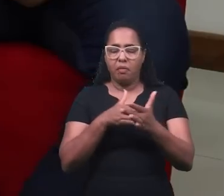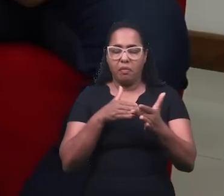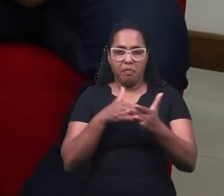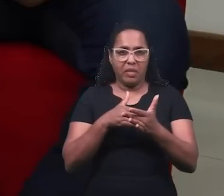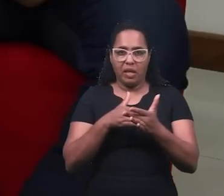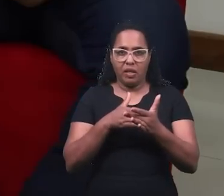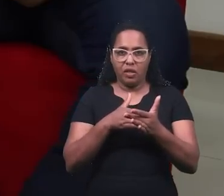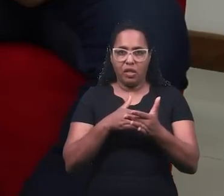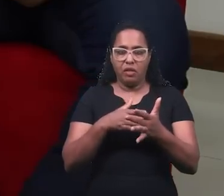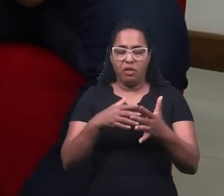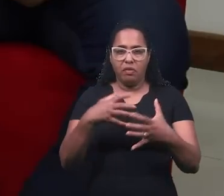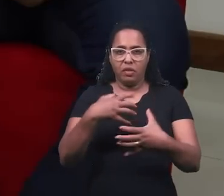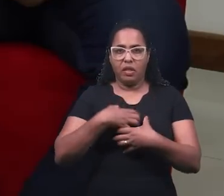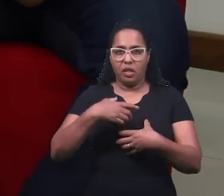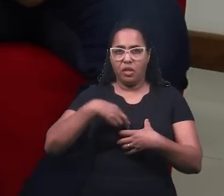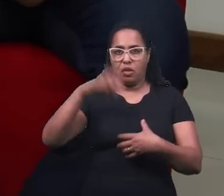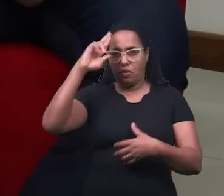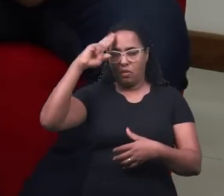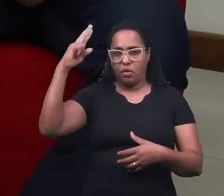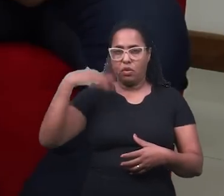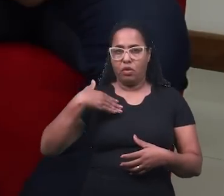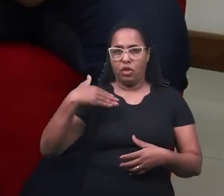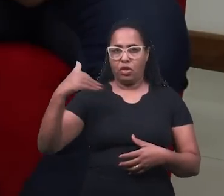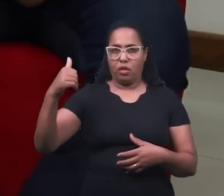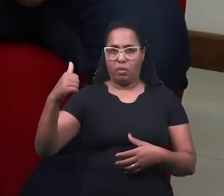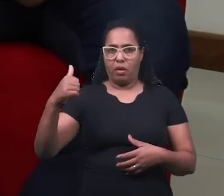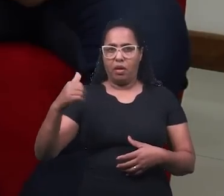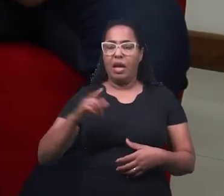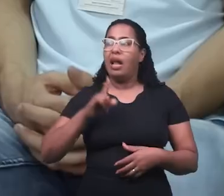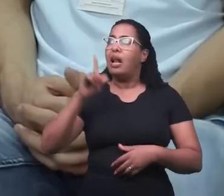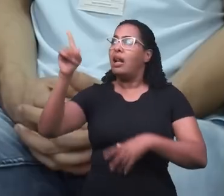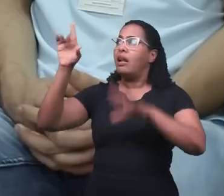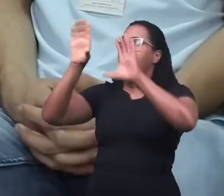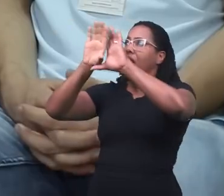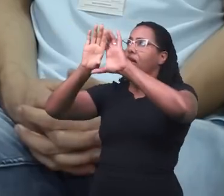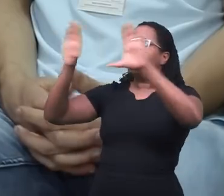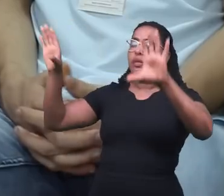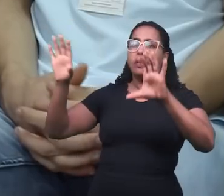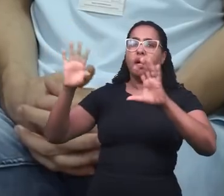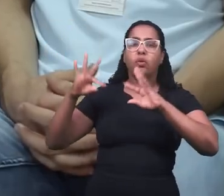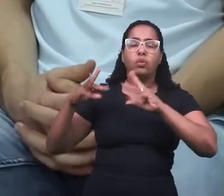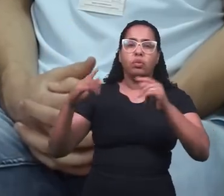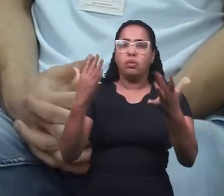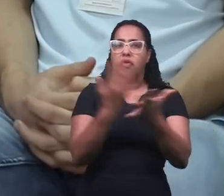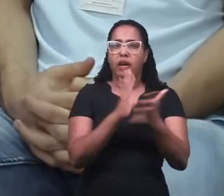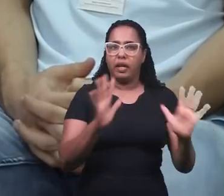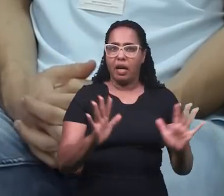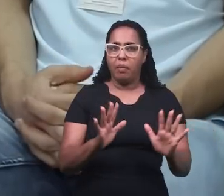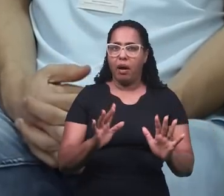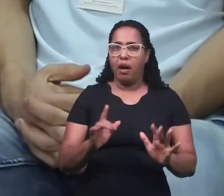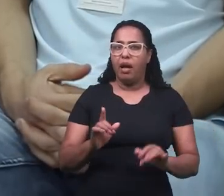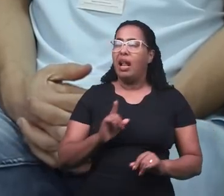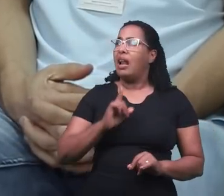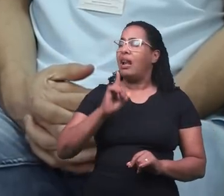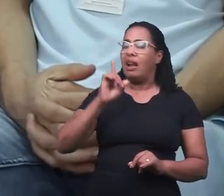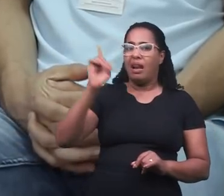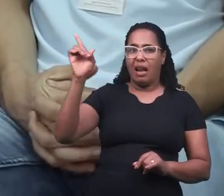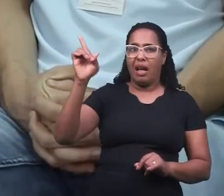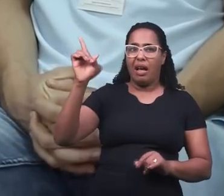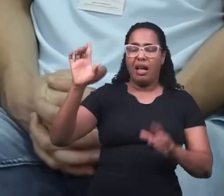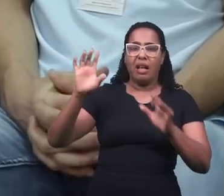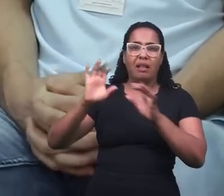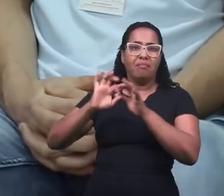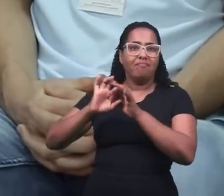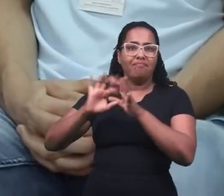de você ouvir o Senhor te chamar. Isso é o mais importante. E no céu, tudo isso vai ficar para trás, porque lá não entra